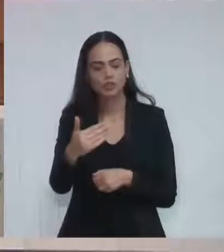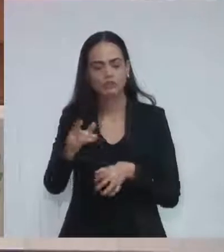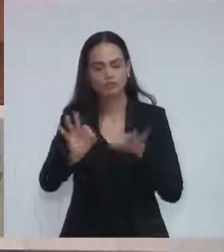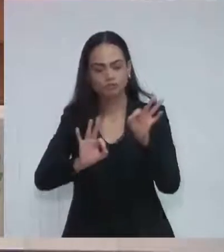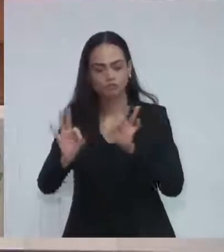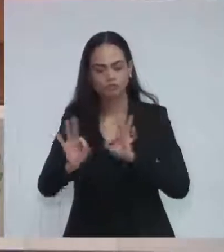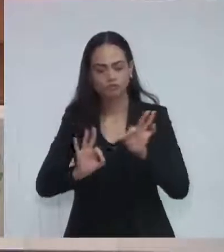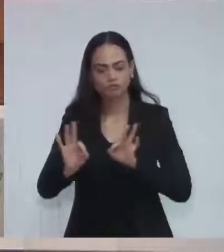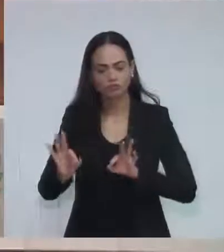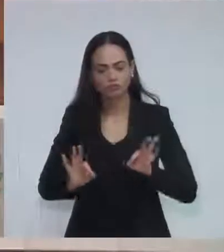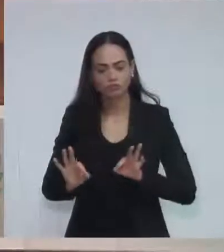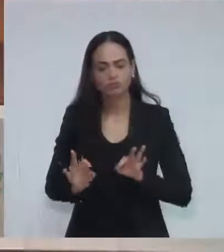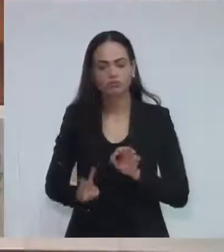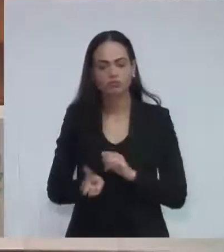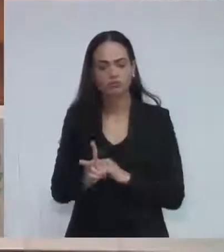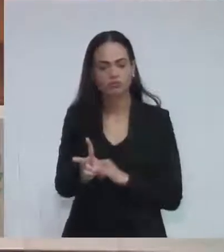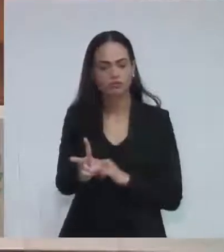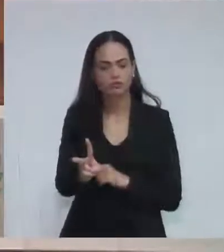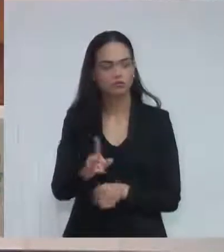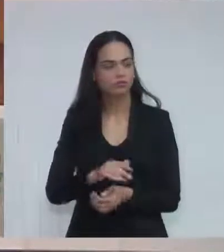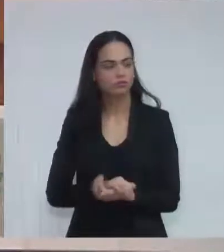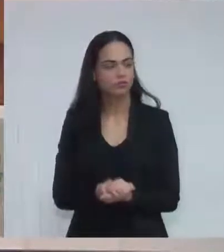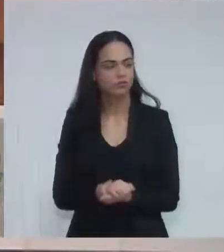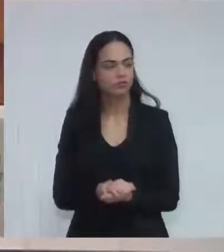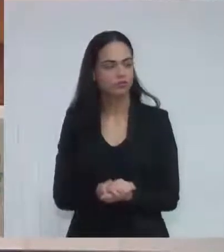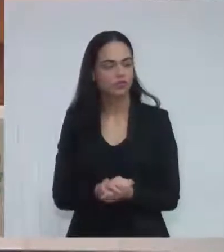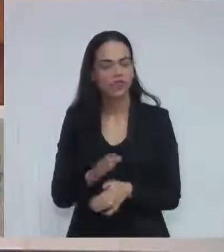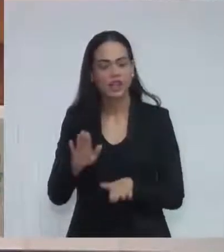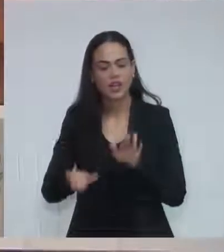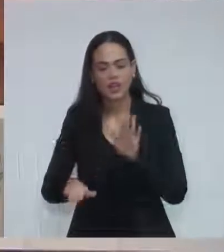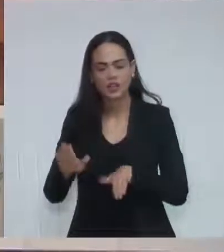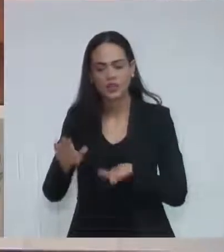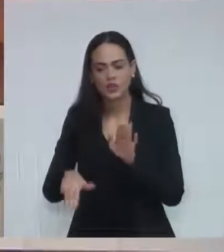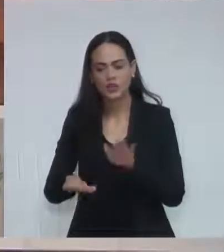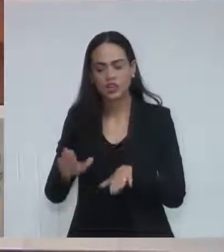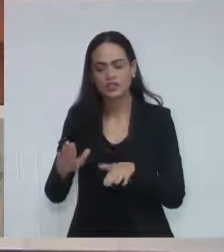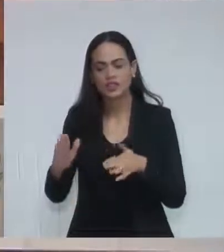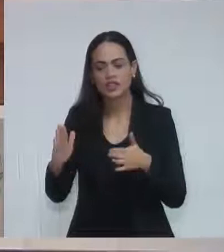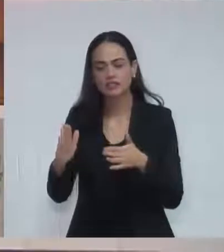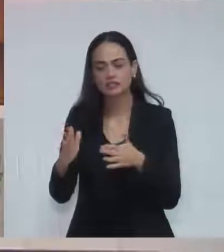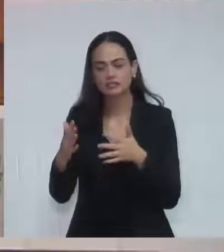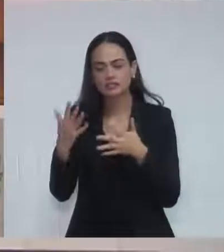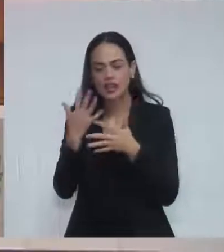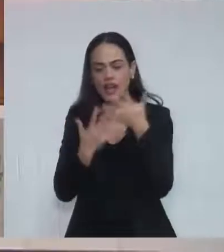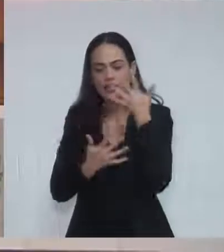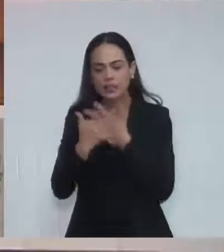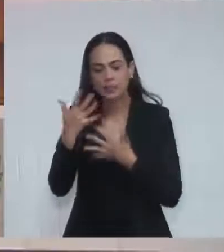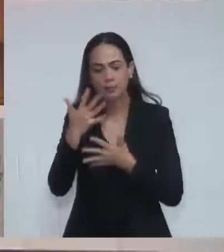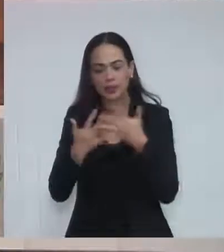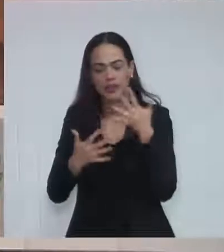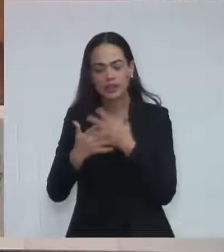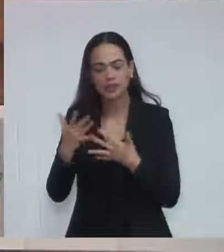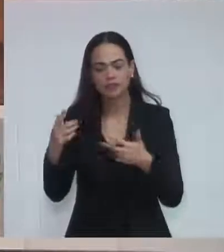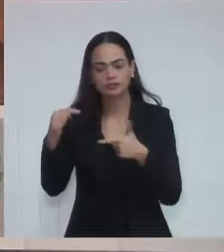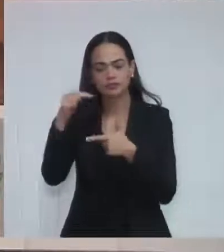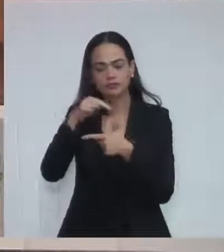auto-organização, interferindo indevidamente na necessária independência e na harmonia entre os poderes, criando